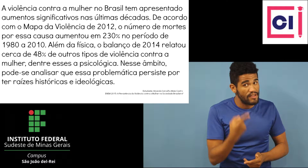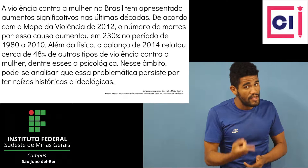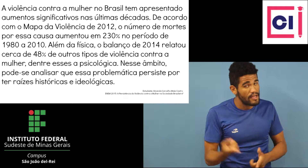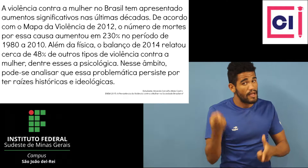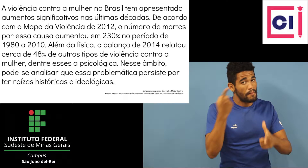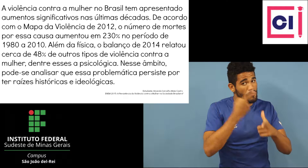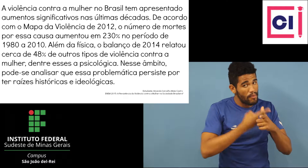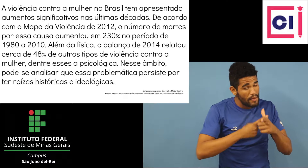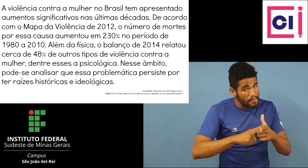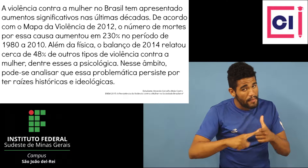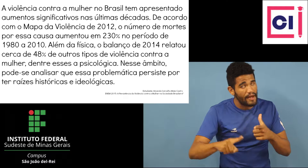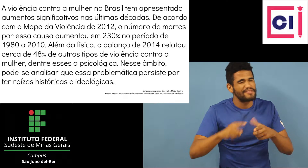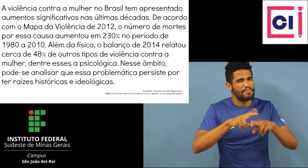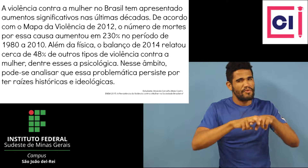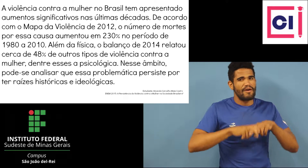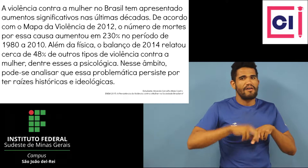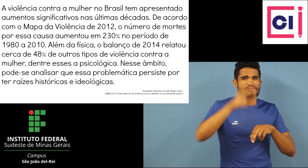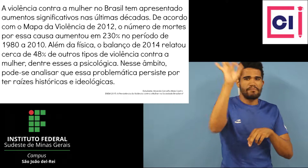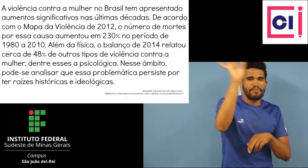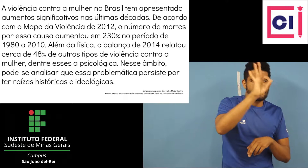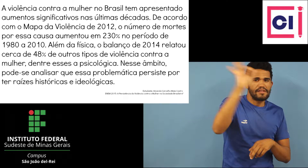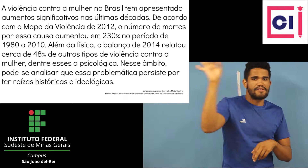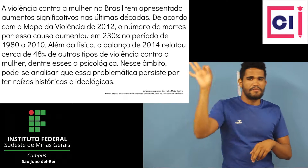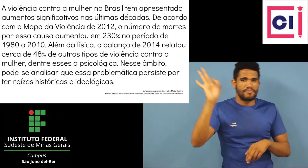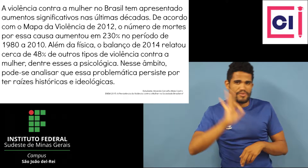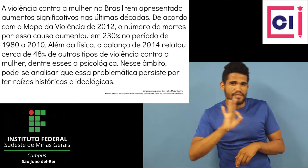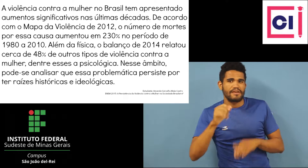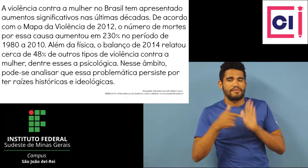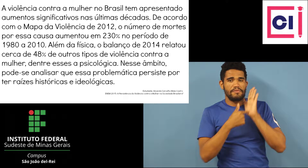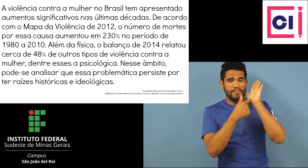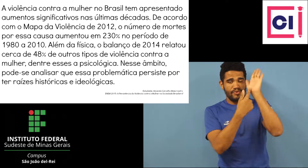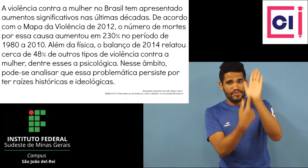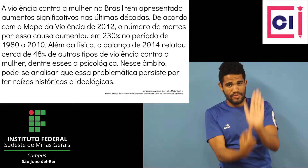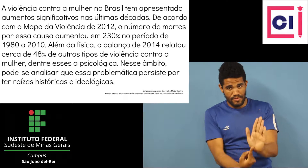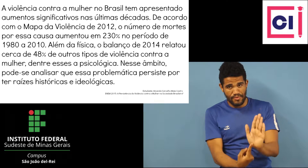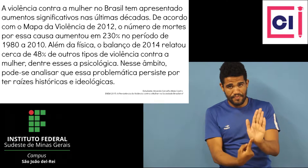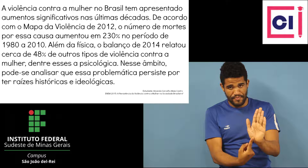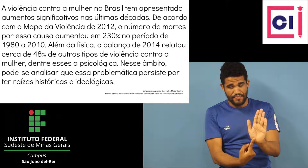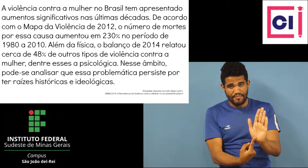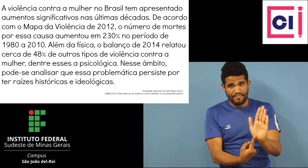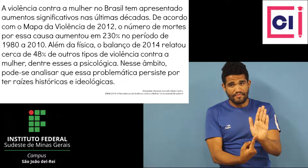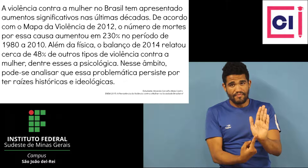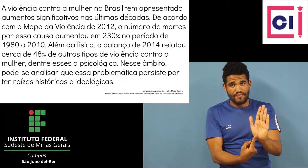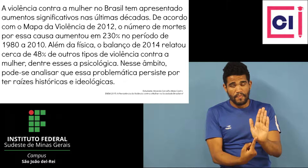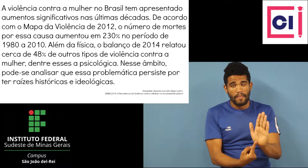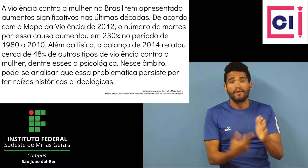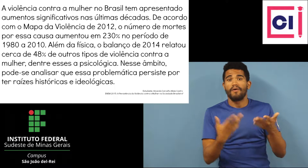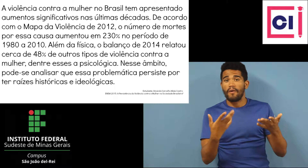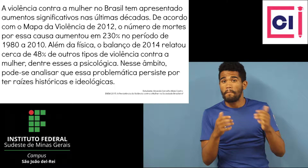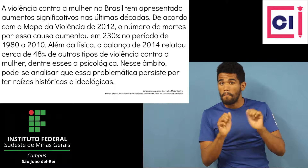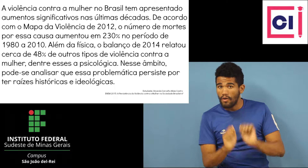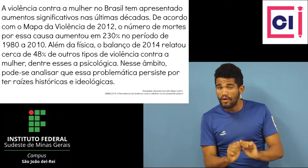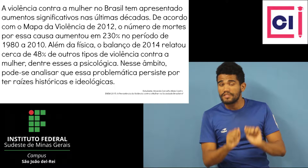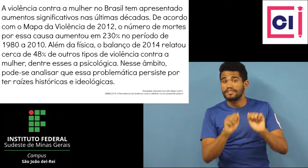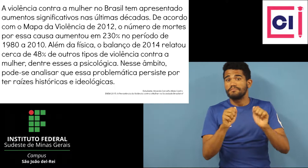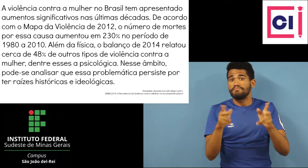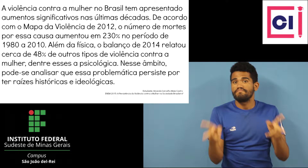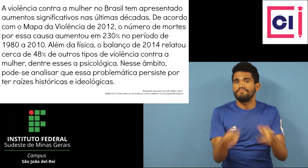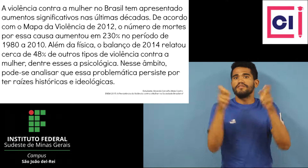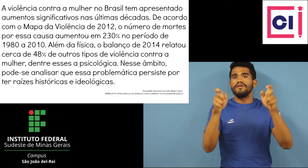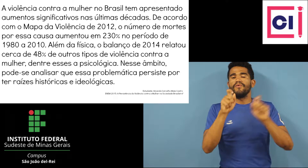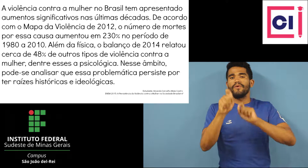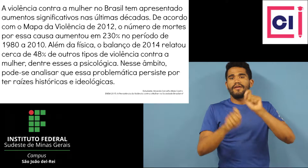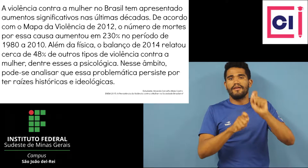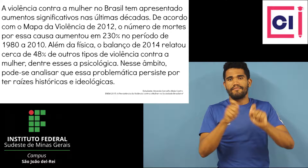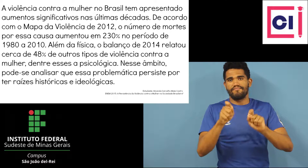essa problemática, nesse âmbito, baseado em tudo que ela falou, toda essa introdução dela, com esse dado e a estatística e a reflexão que